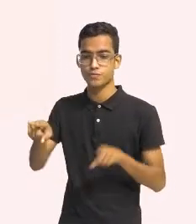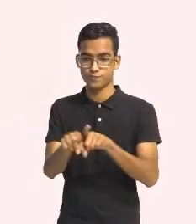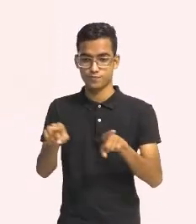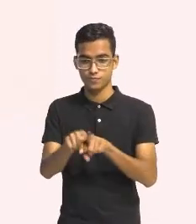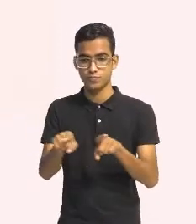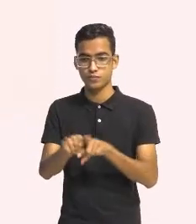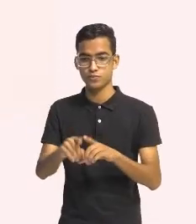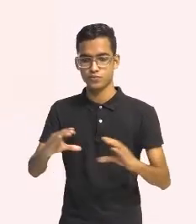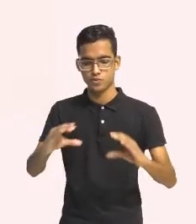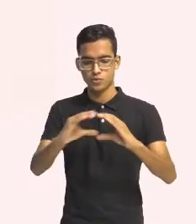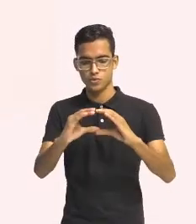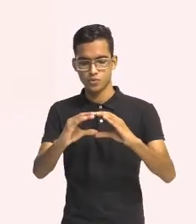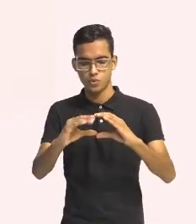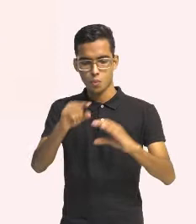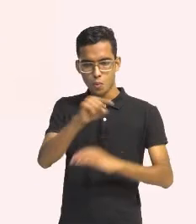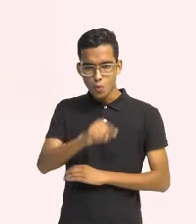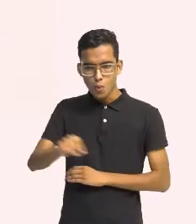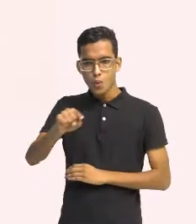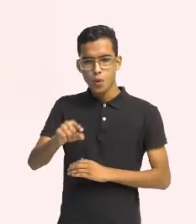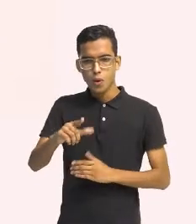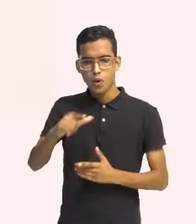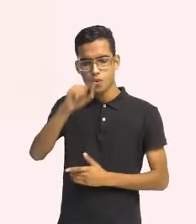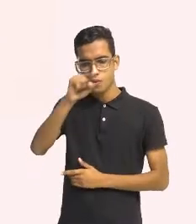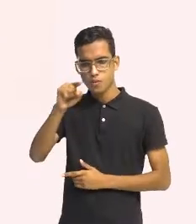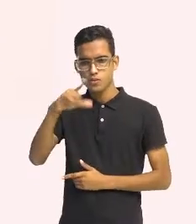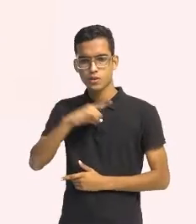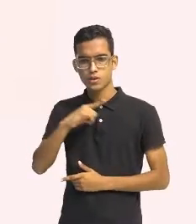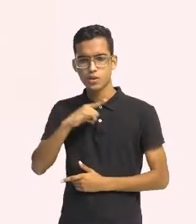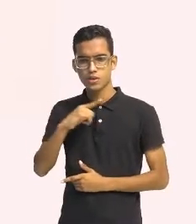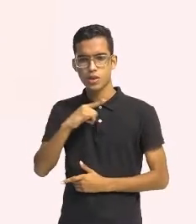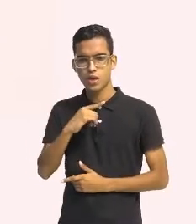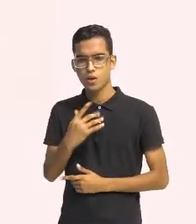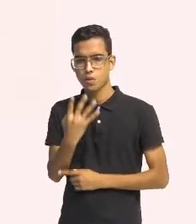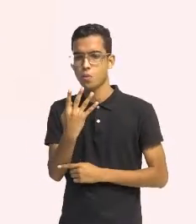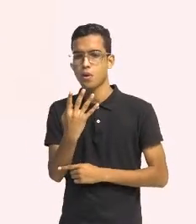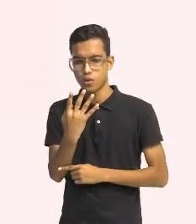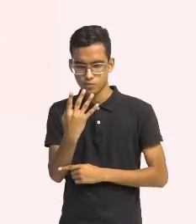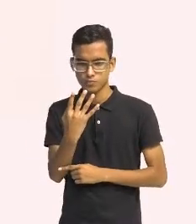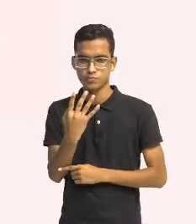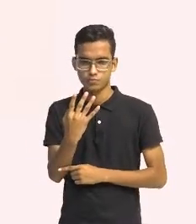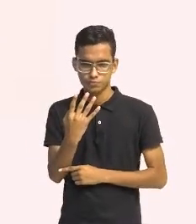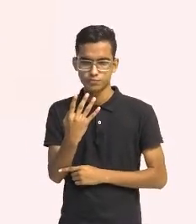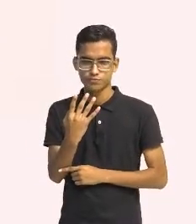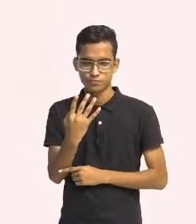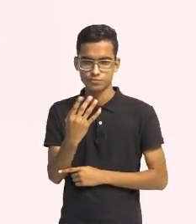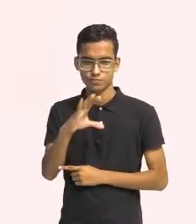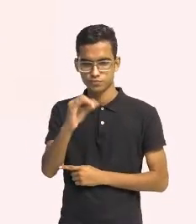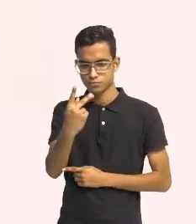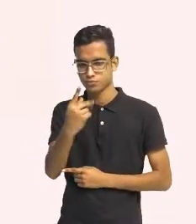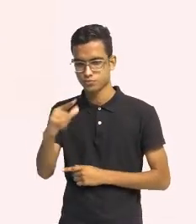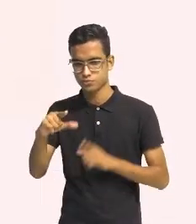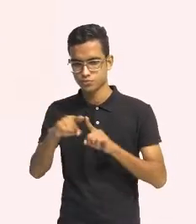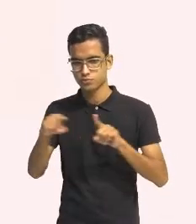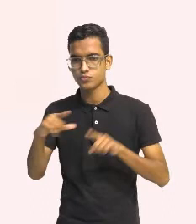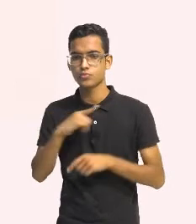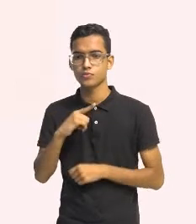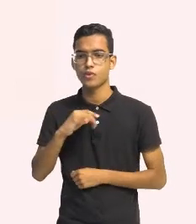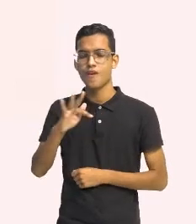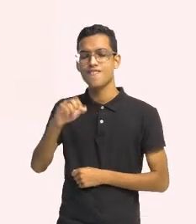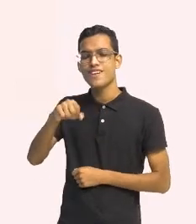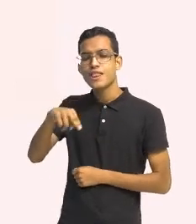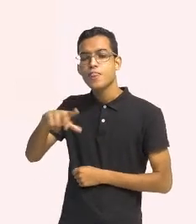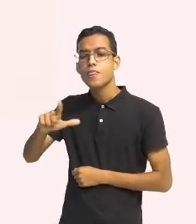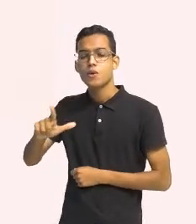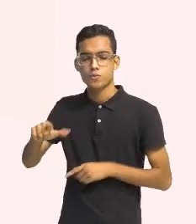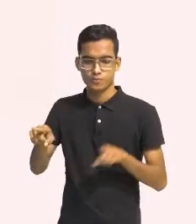anel aromático e esse carbono entre, né, o anel e a ligação. A gente tem o fenil, que